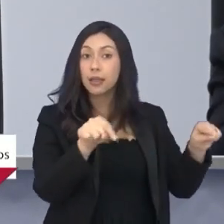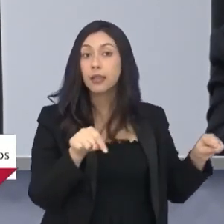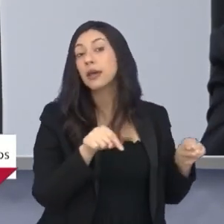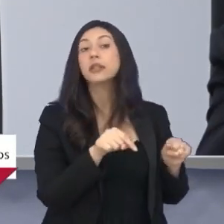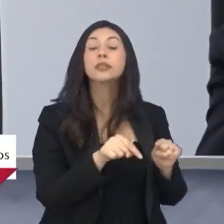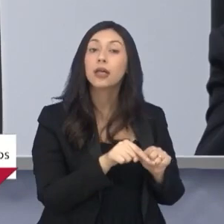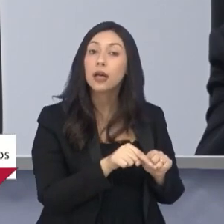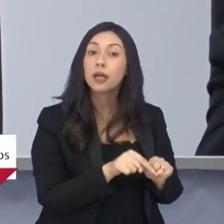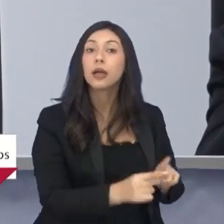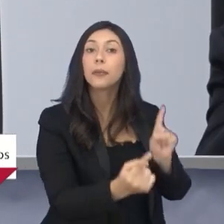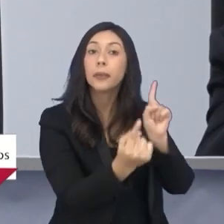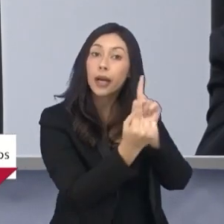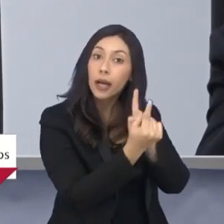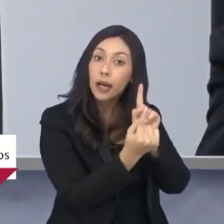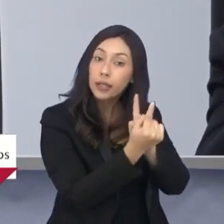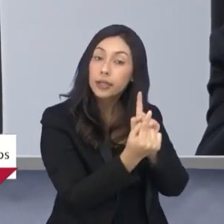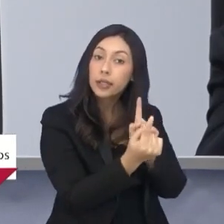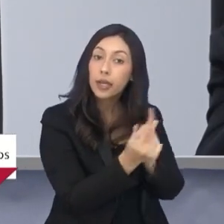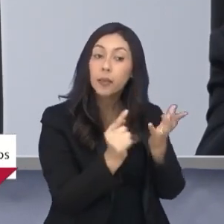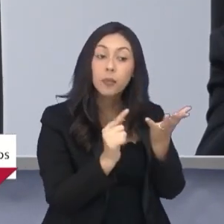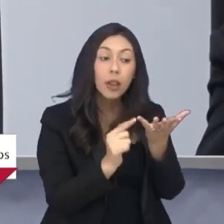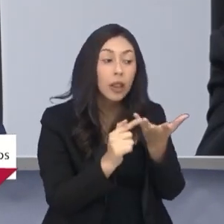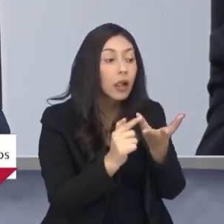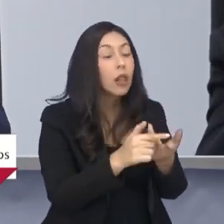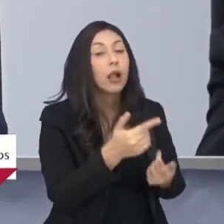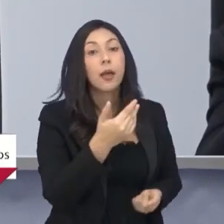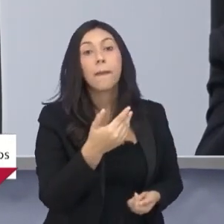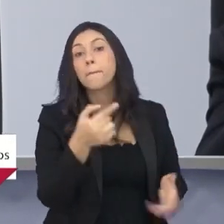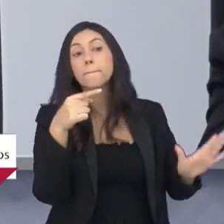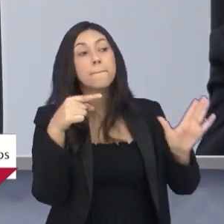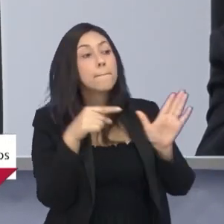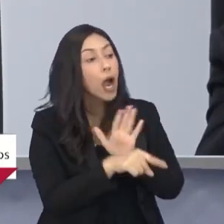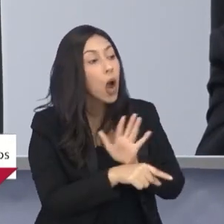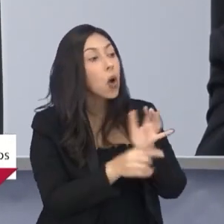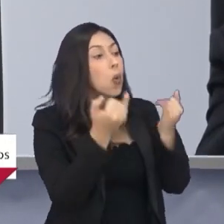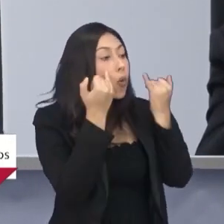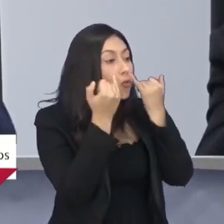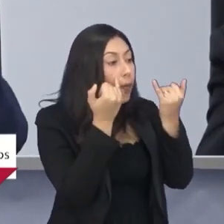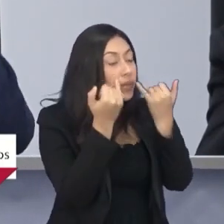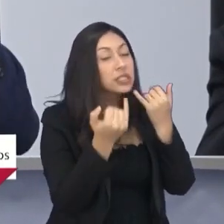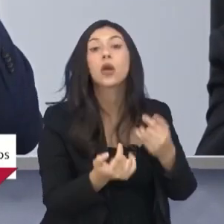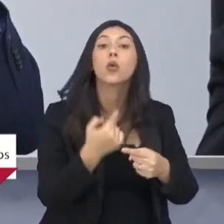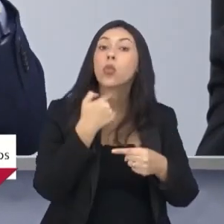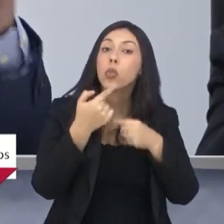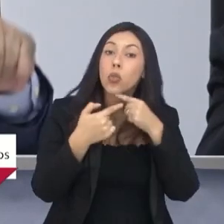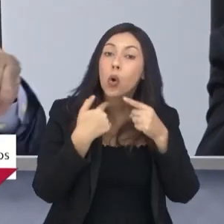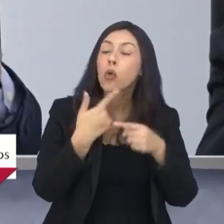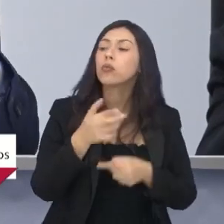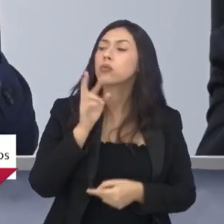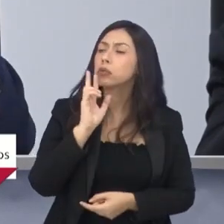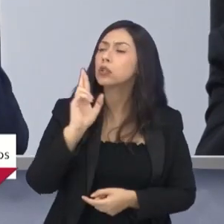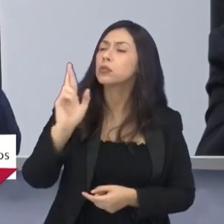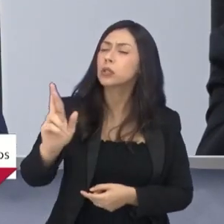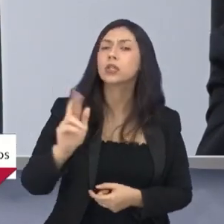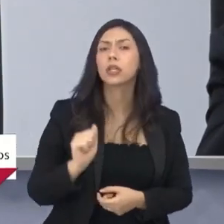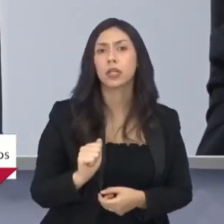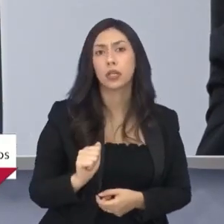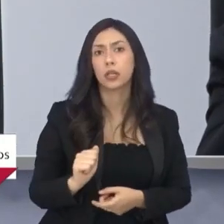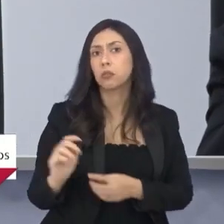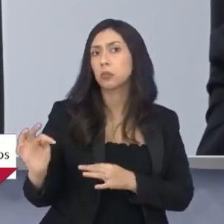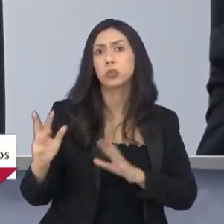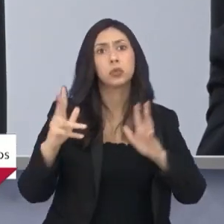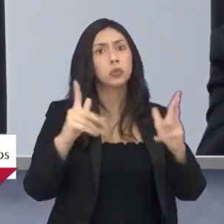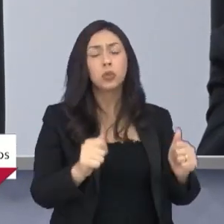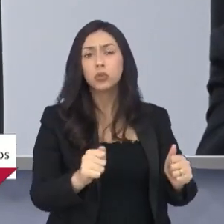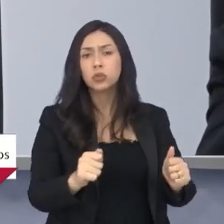atender aos pedidos de informação para esclarecimento de dúvidas dos agentes públicos e dos agentes políticos